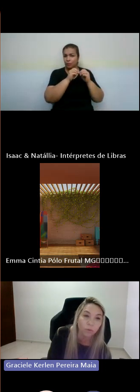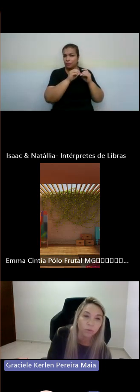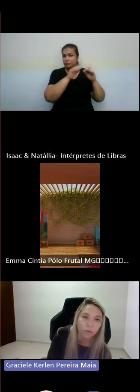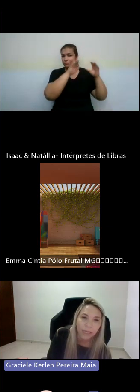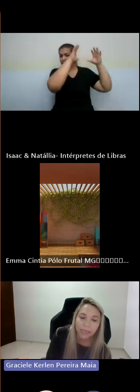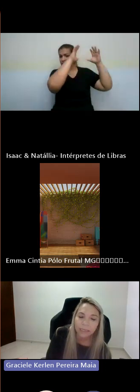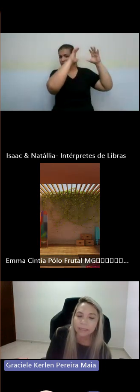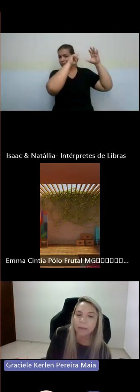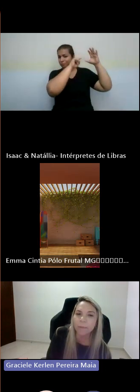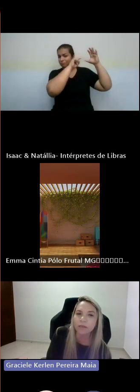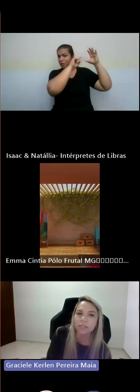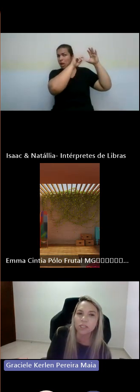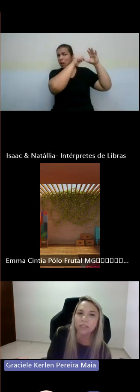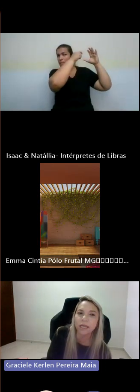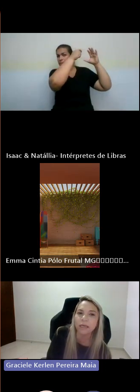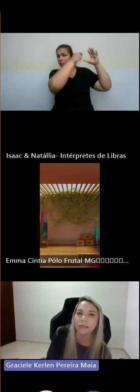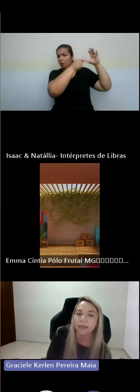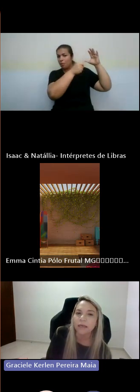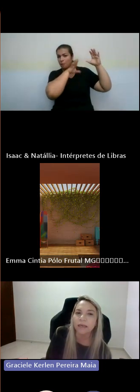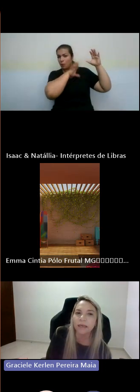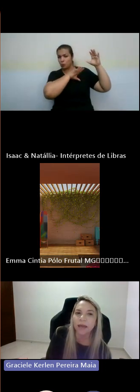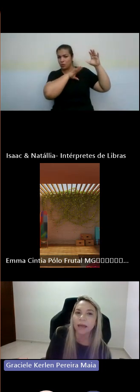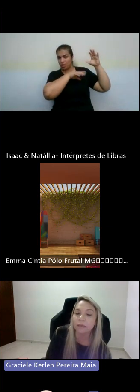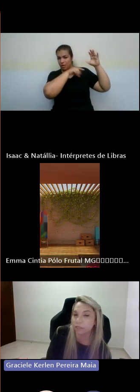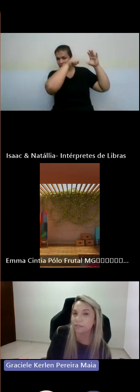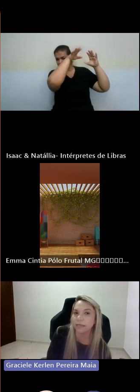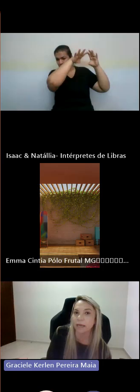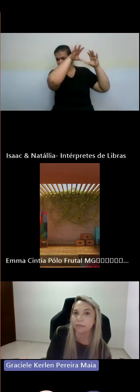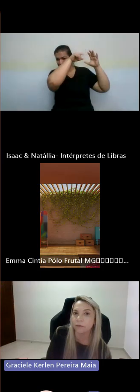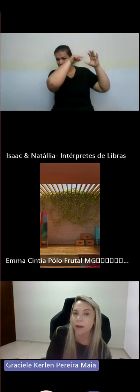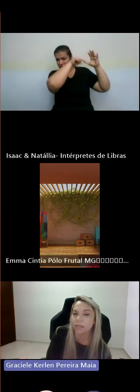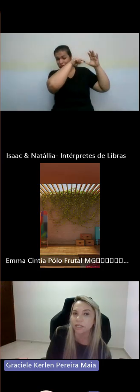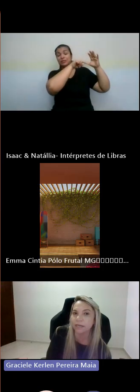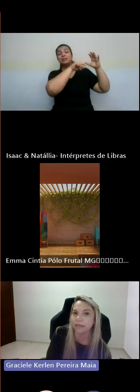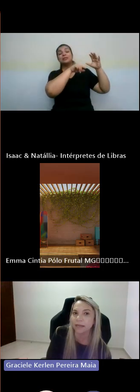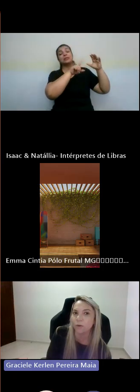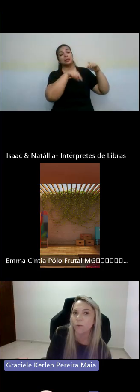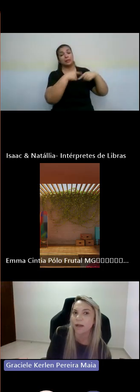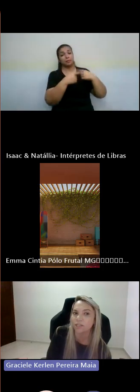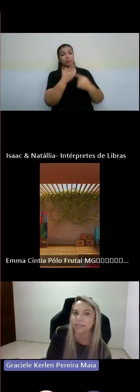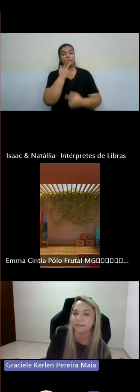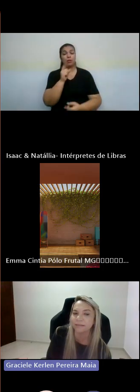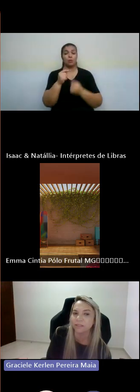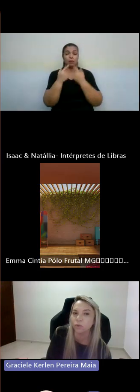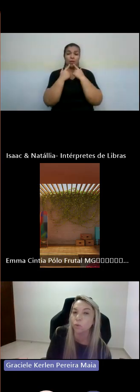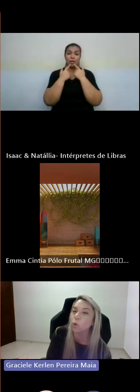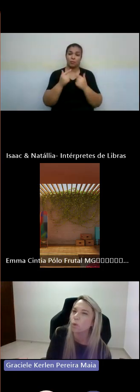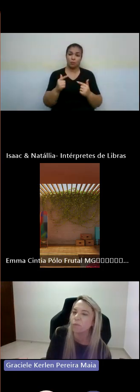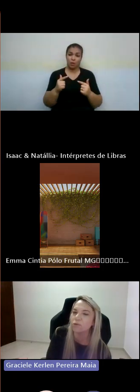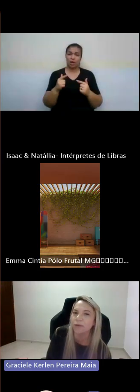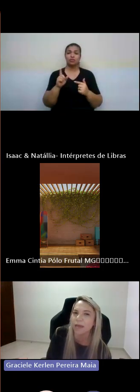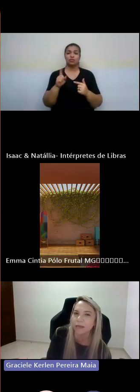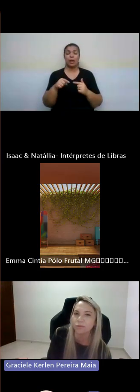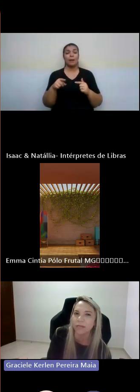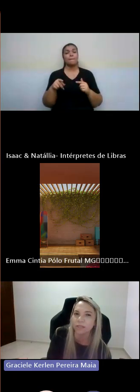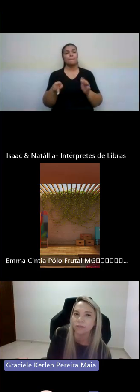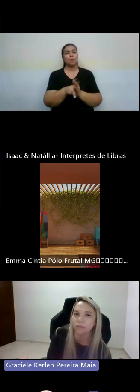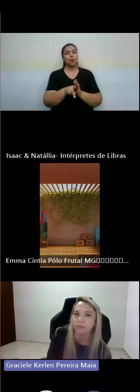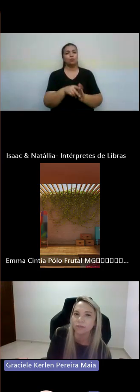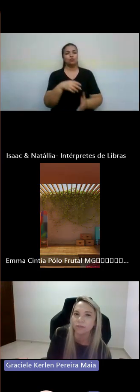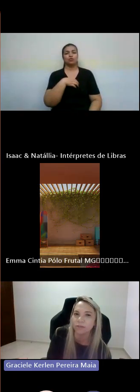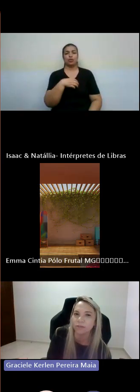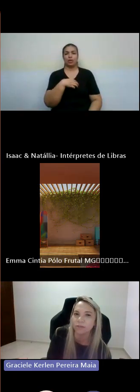do aluno, e depois a gente tem que ela disse que a linguagem ali, a linguagem de um grupo, de um gueto,